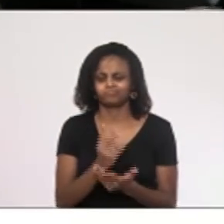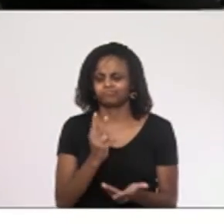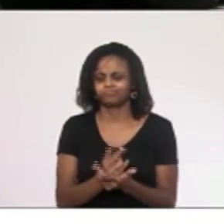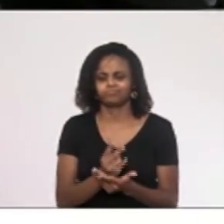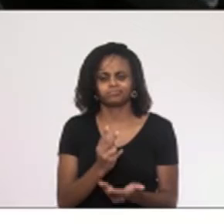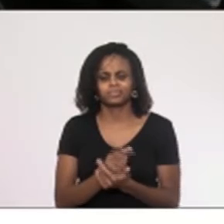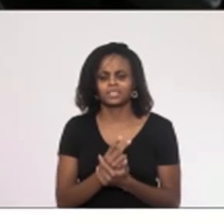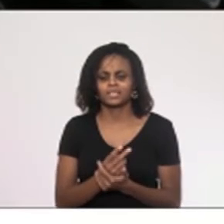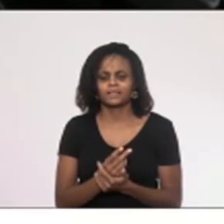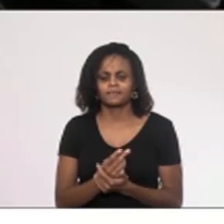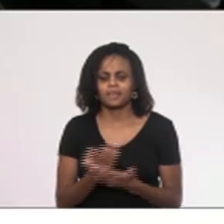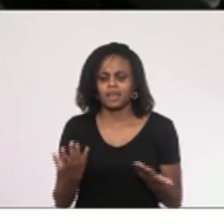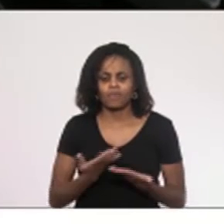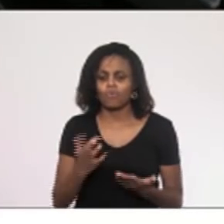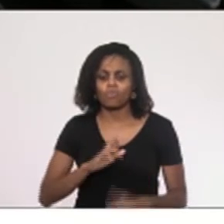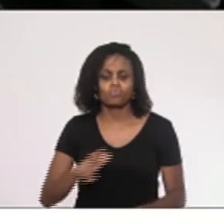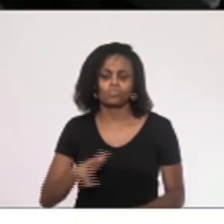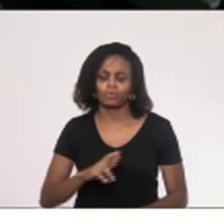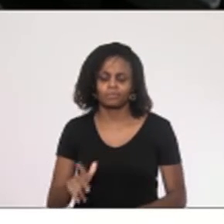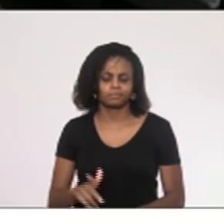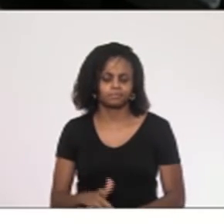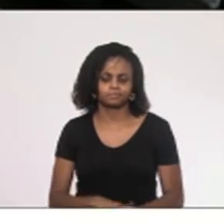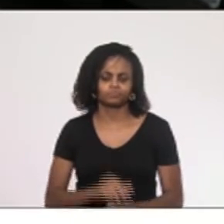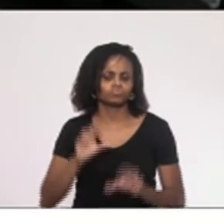Não é o que está acontecendo nesse governo.